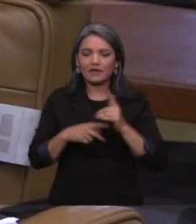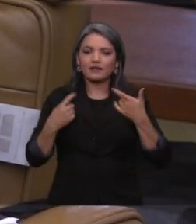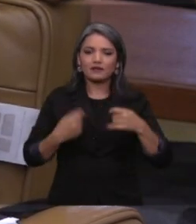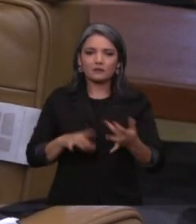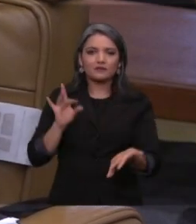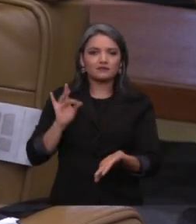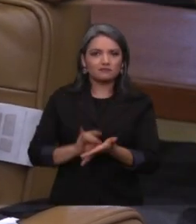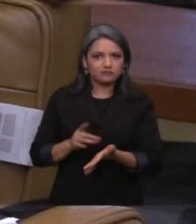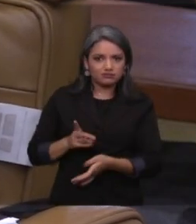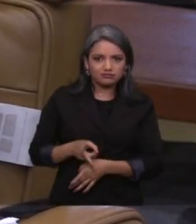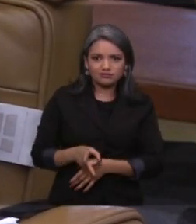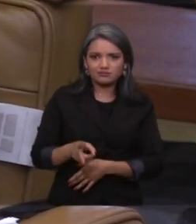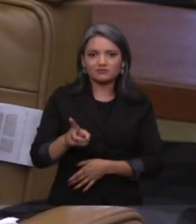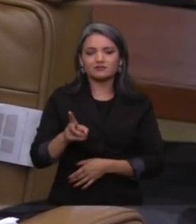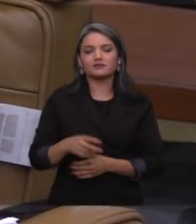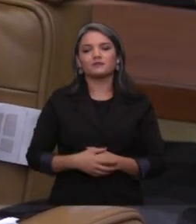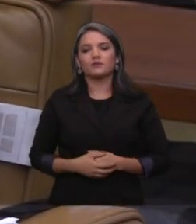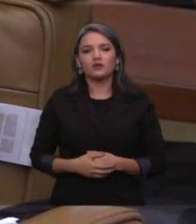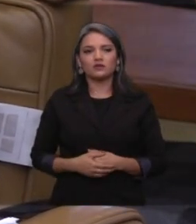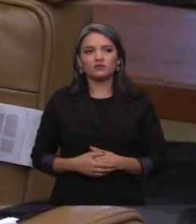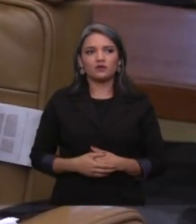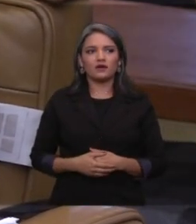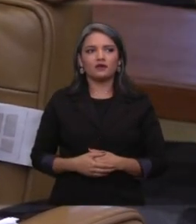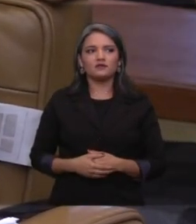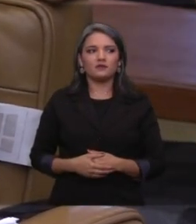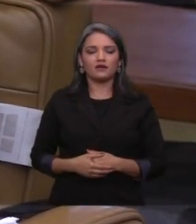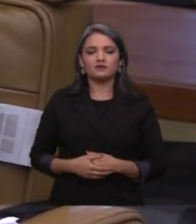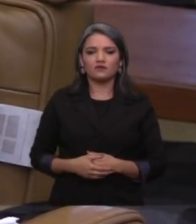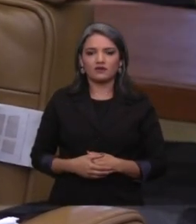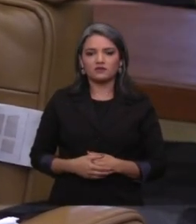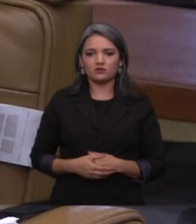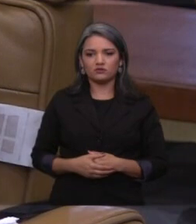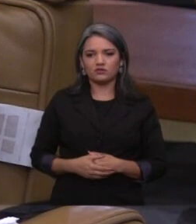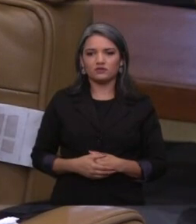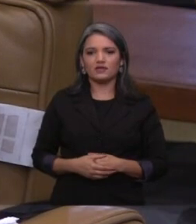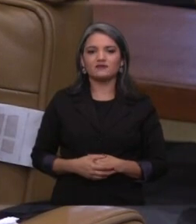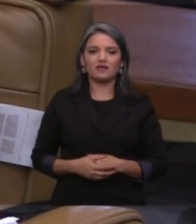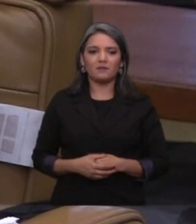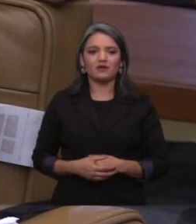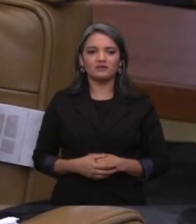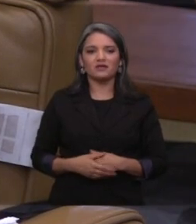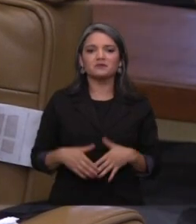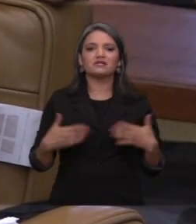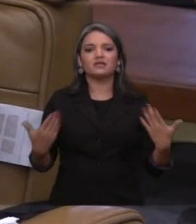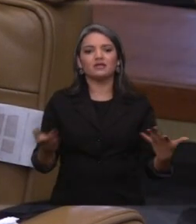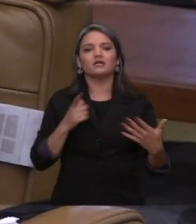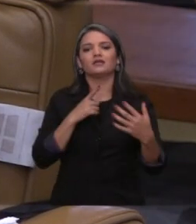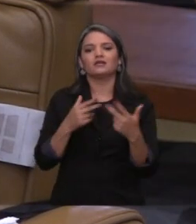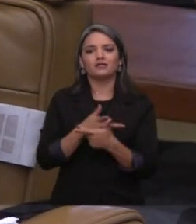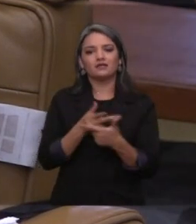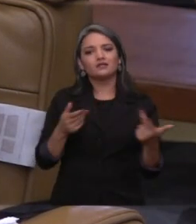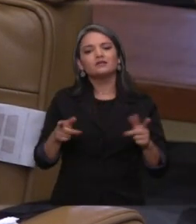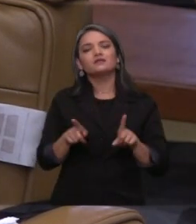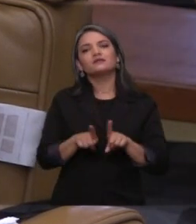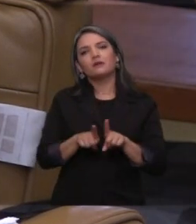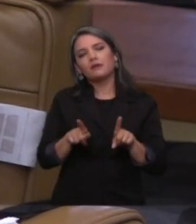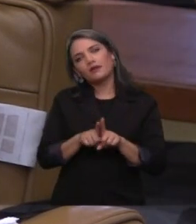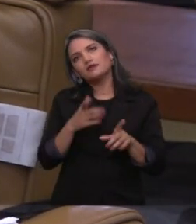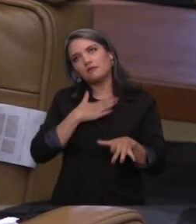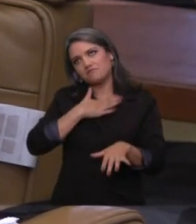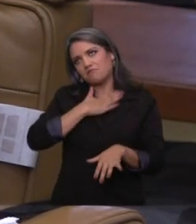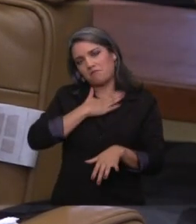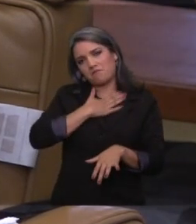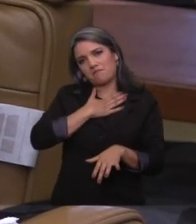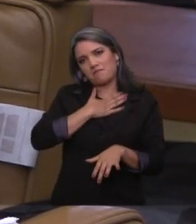algum sucesso há muito tempo atrás, e esta é a ordem de ideias que aqui